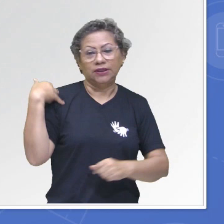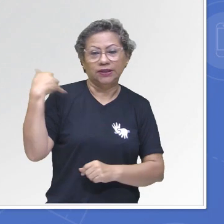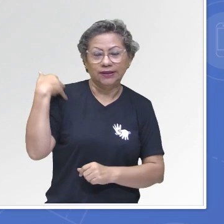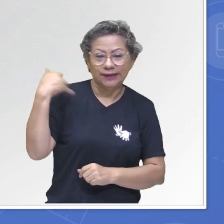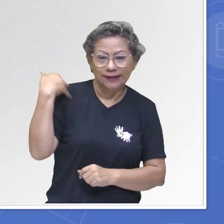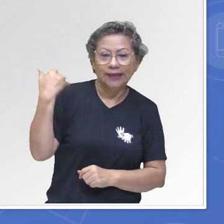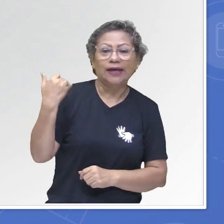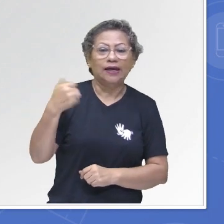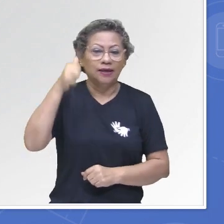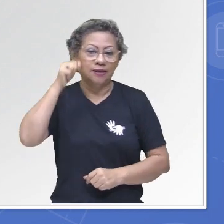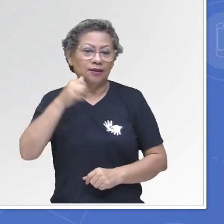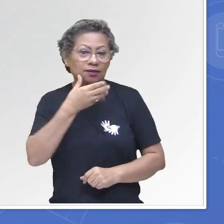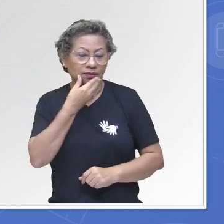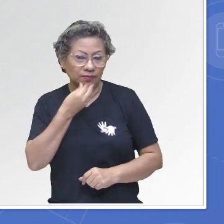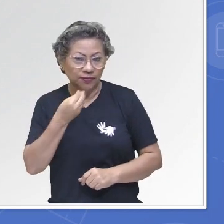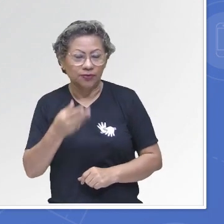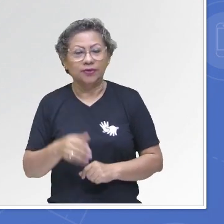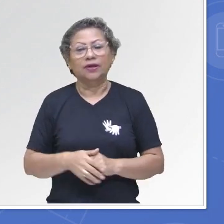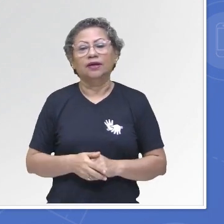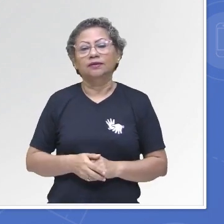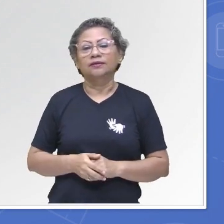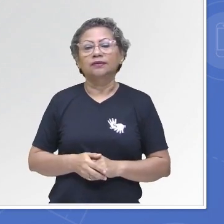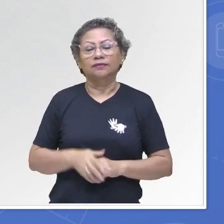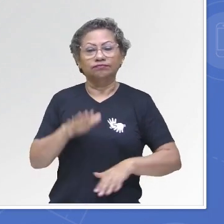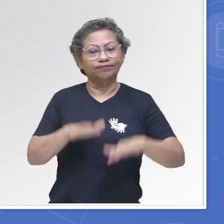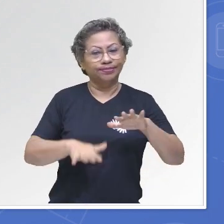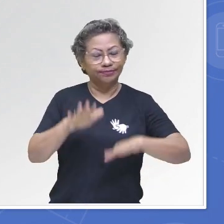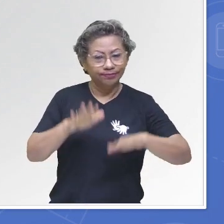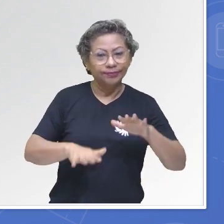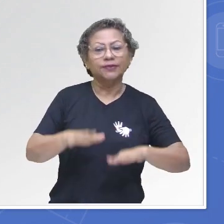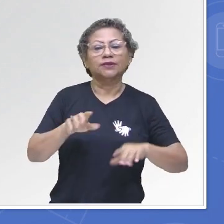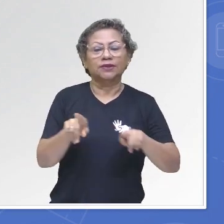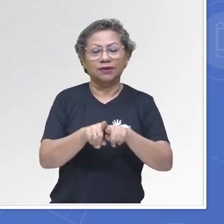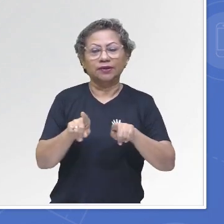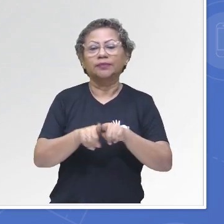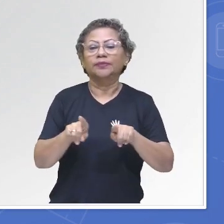né? Tem várias, por faixa econômica, né?